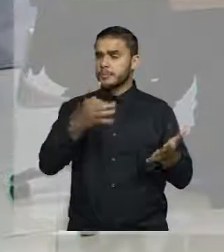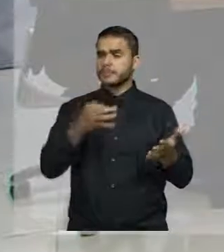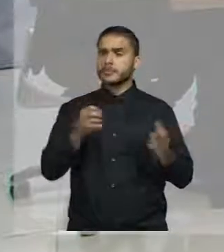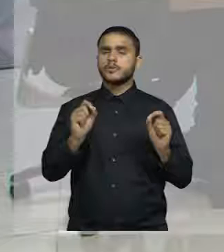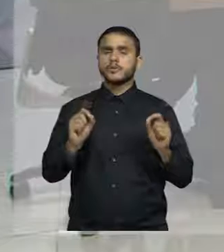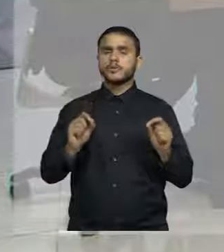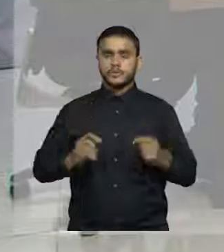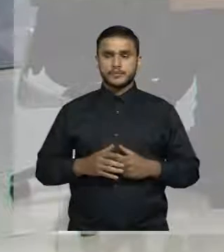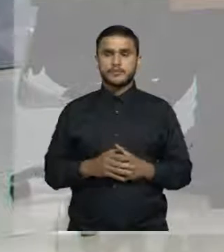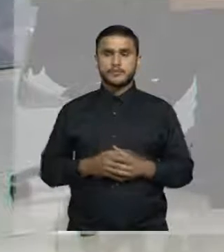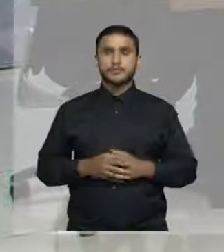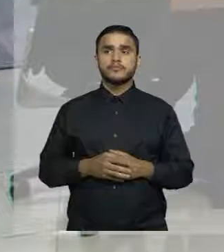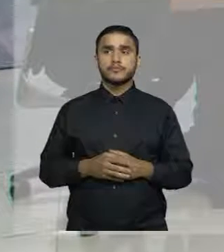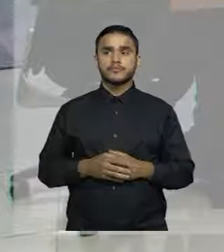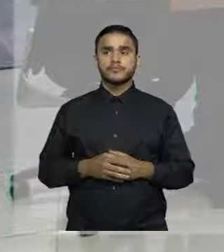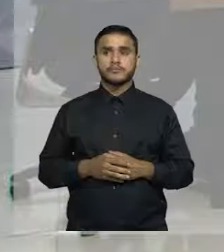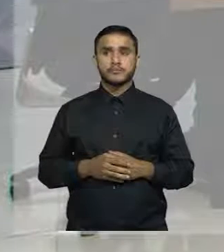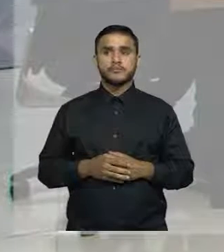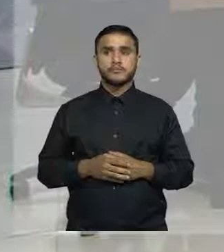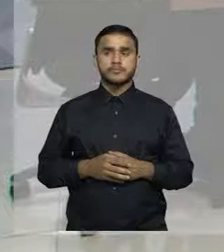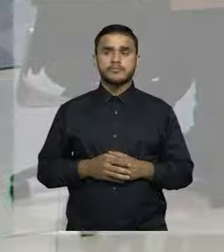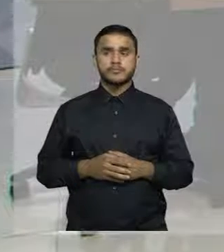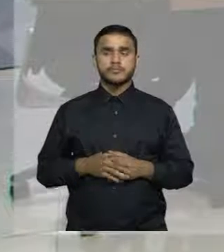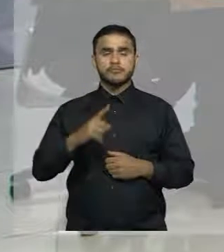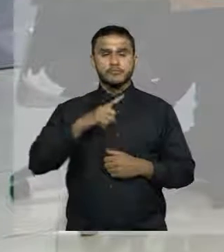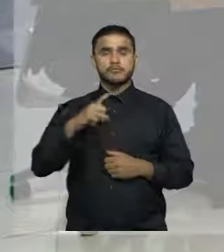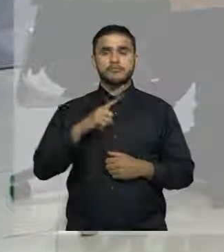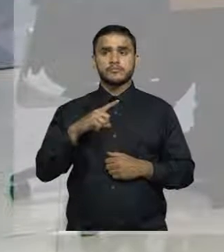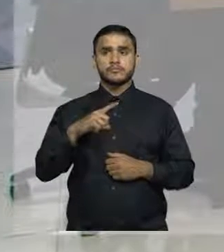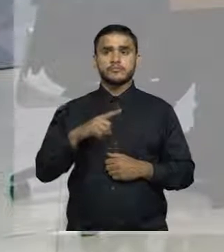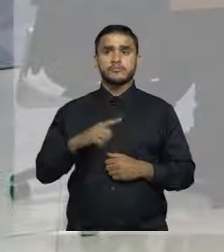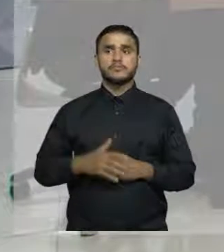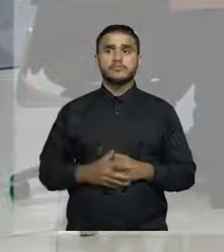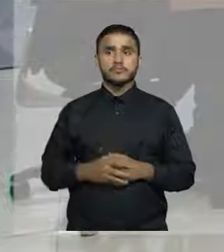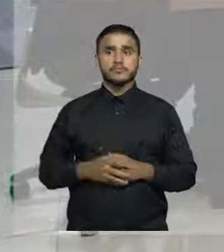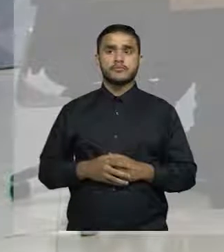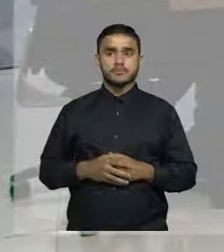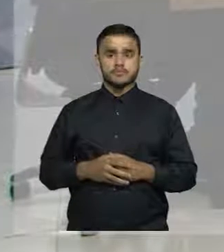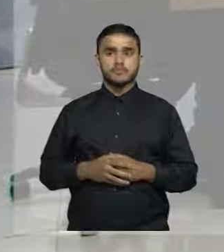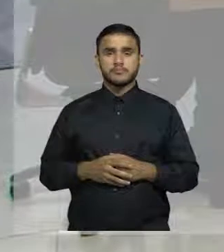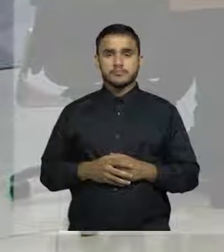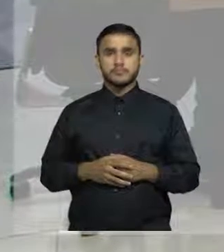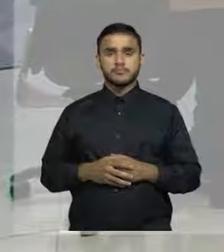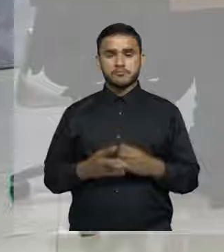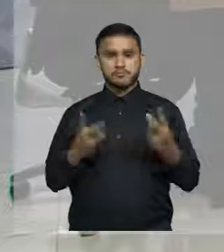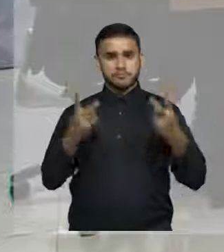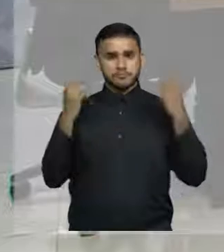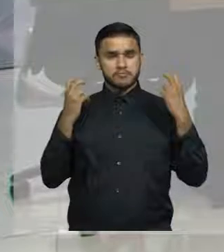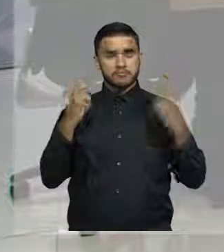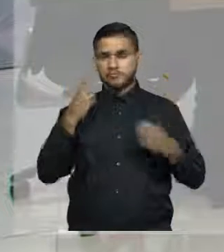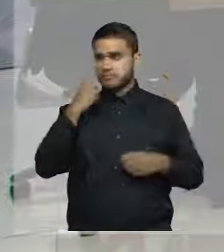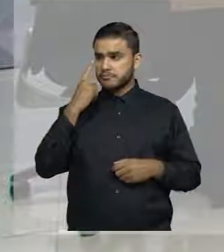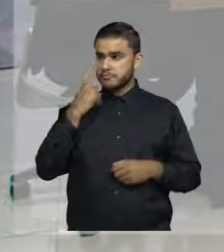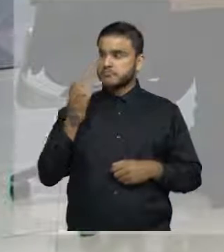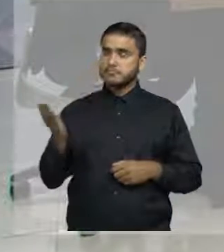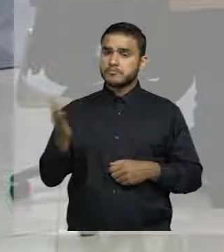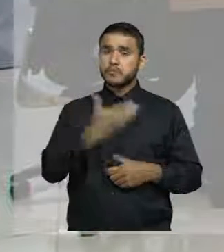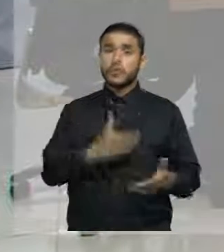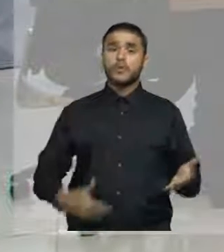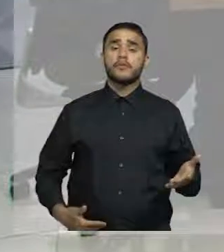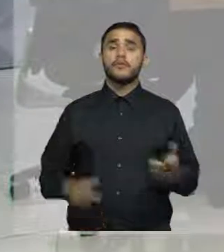das medidas, né, que o Estado deve adotar e por que não as